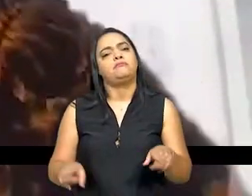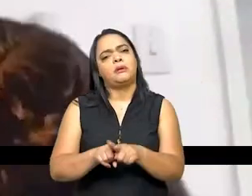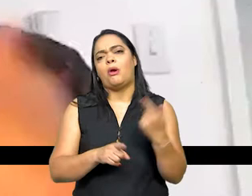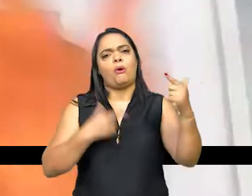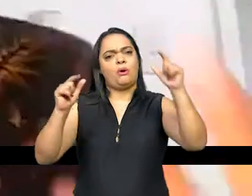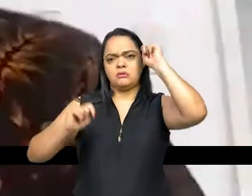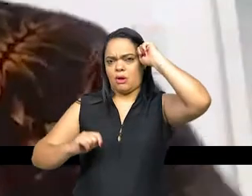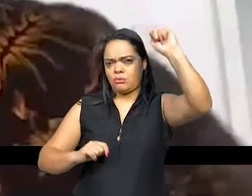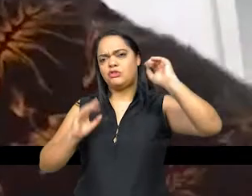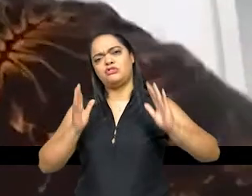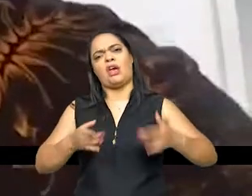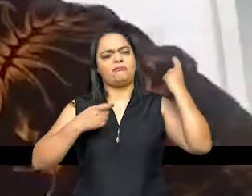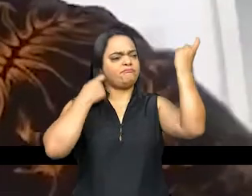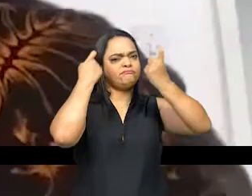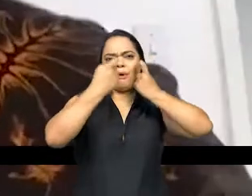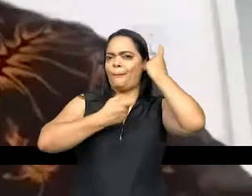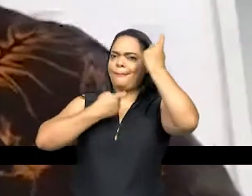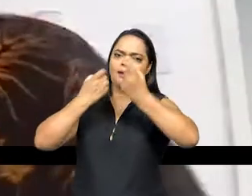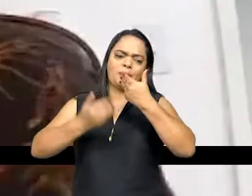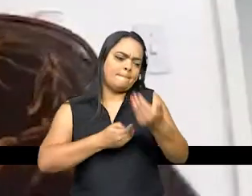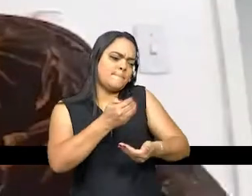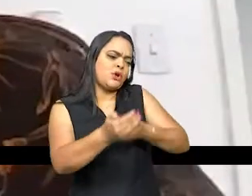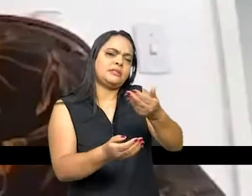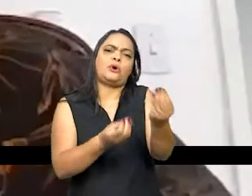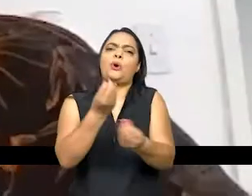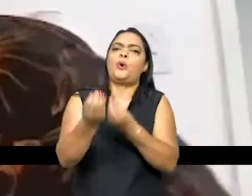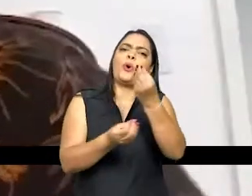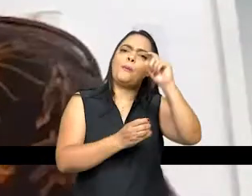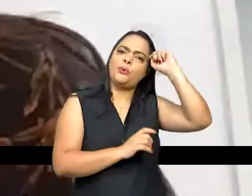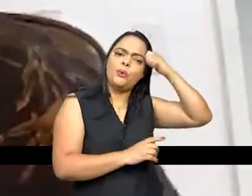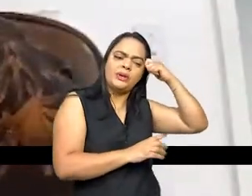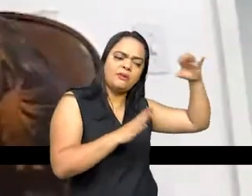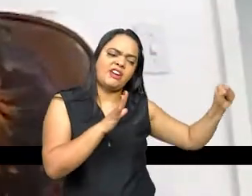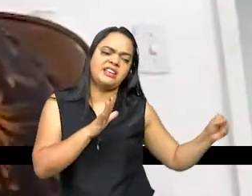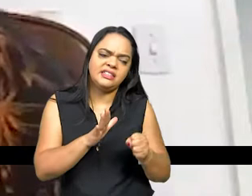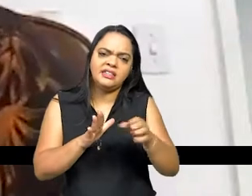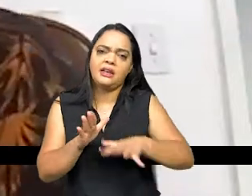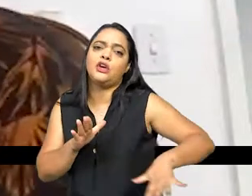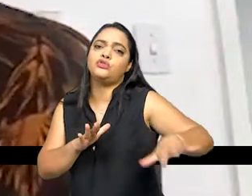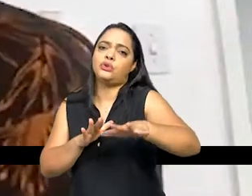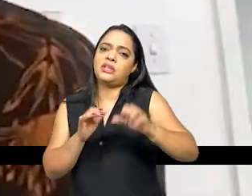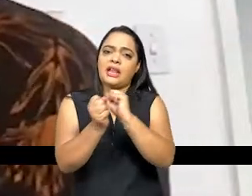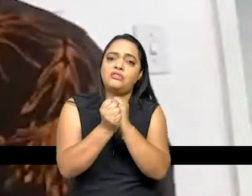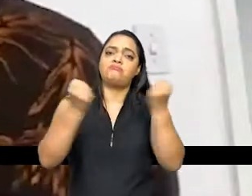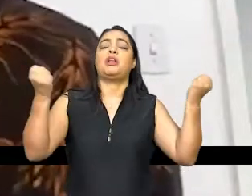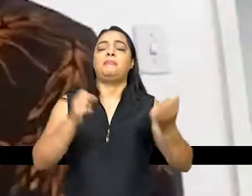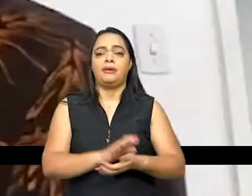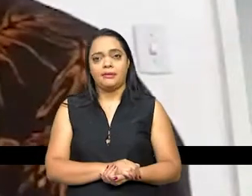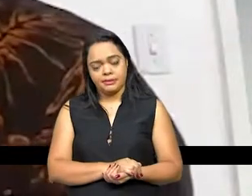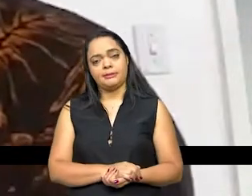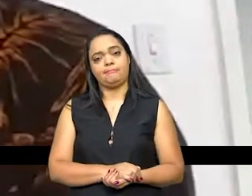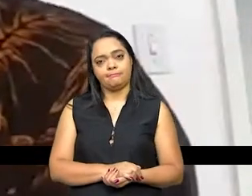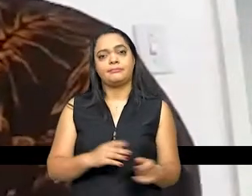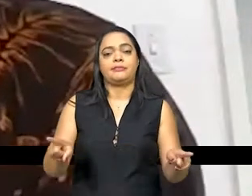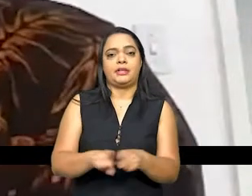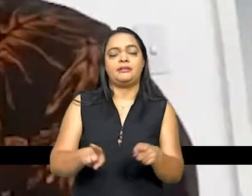outros autores que já vinham se preocupando aí com o processo de inserção dos negros no pós-abolição, muito aliado, colado